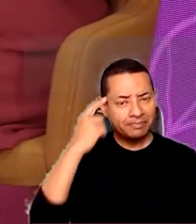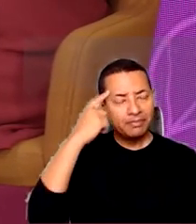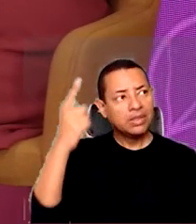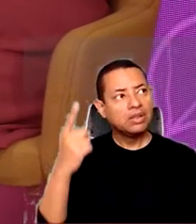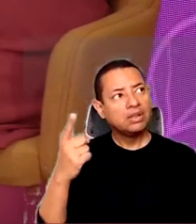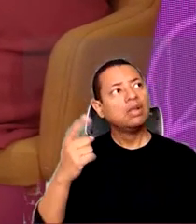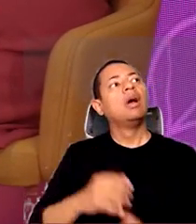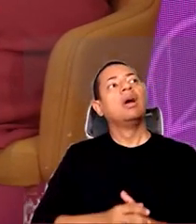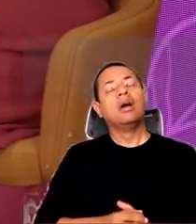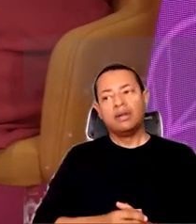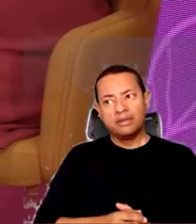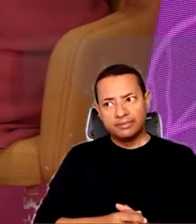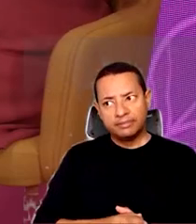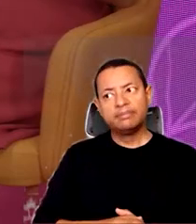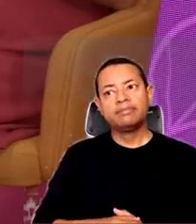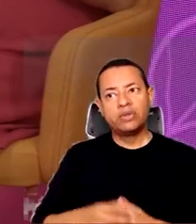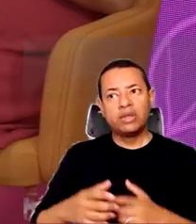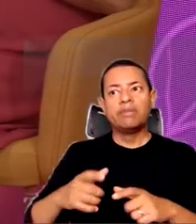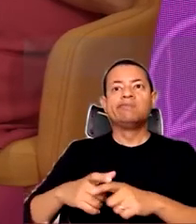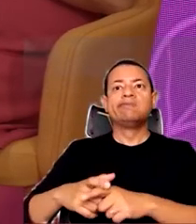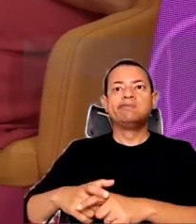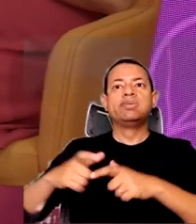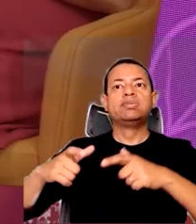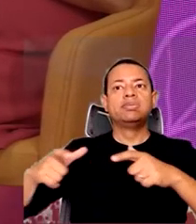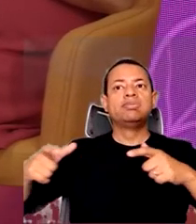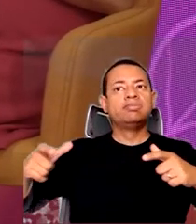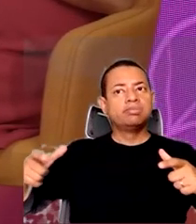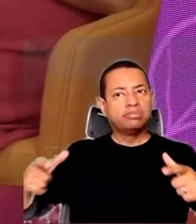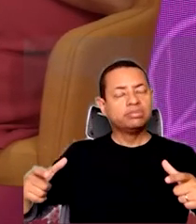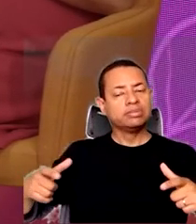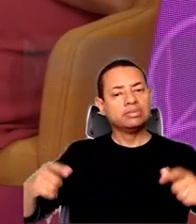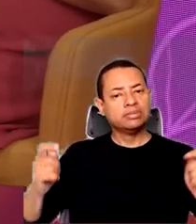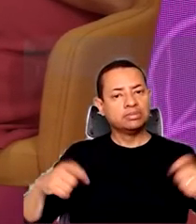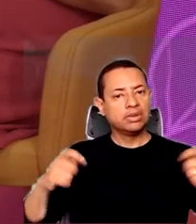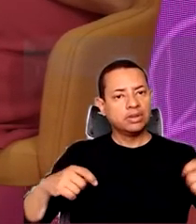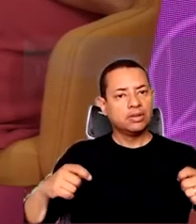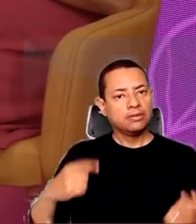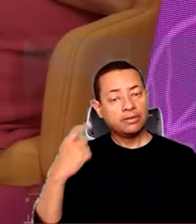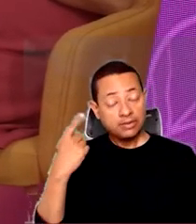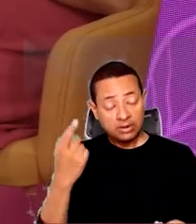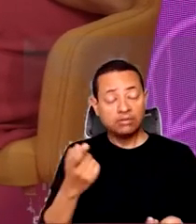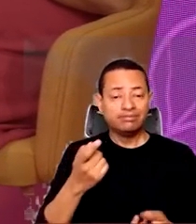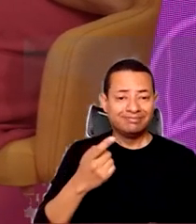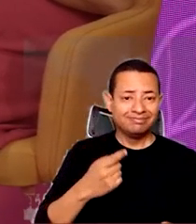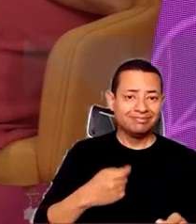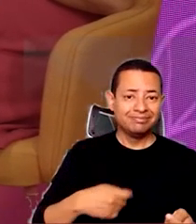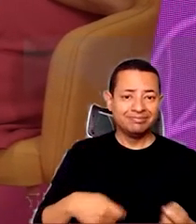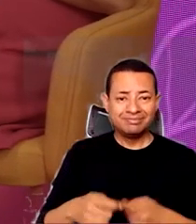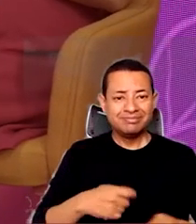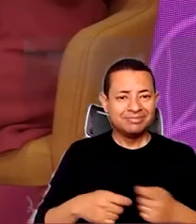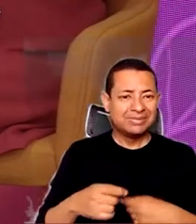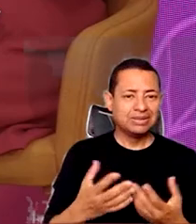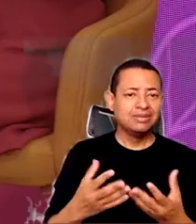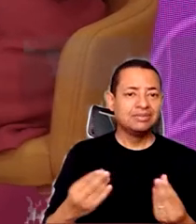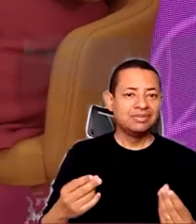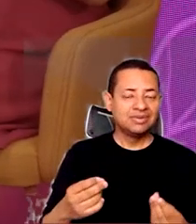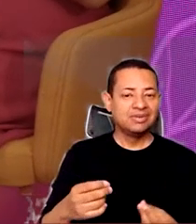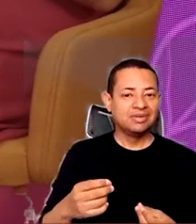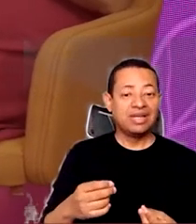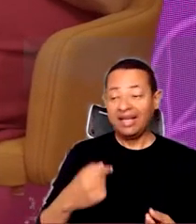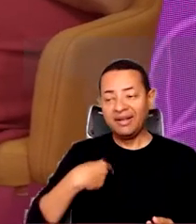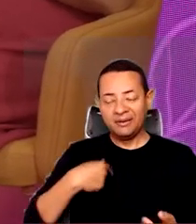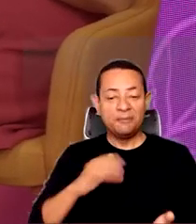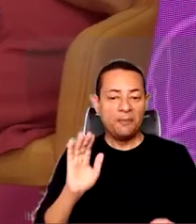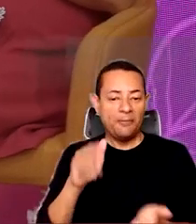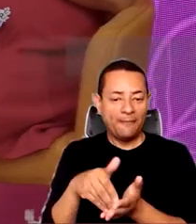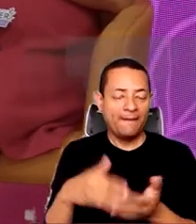que aquilo ia aquela rede Ampla Então eu acho que muito dos nossos negócios aqui que a gente cada uma aqui foi falando que